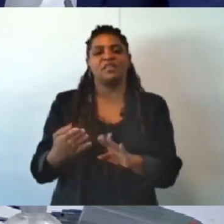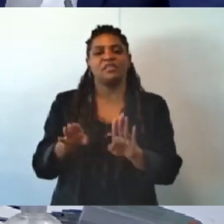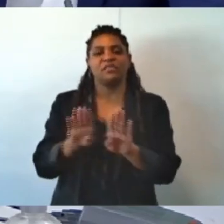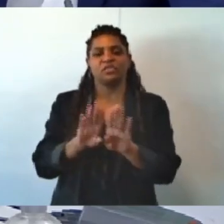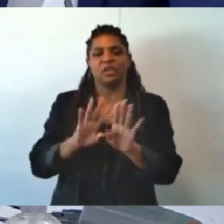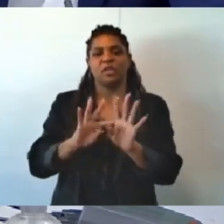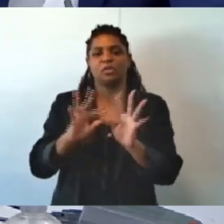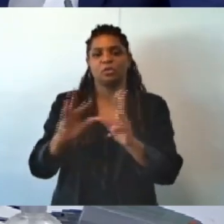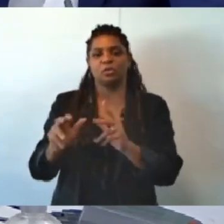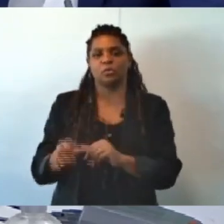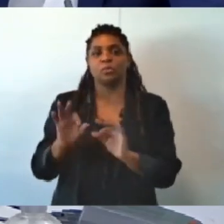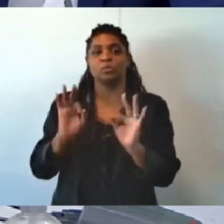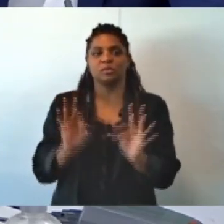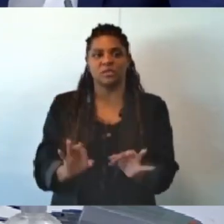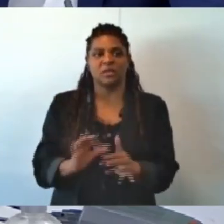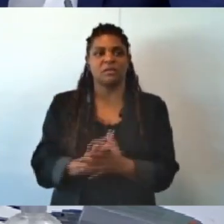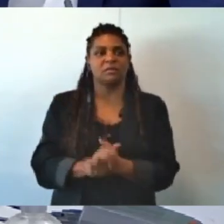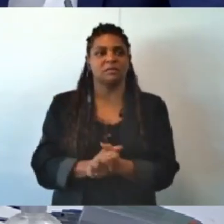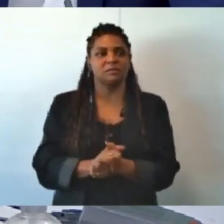Só essa parte aqui